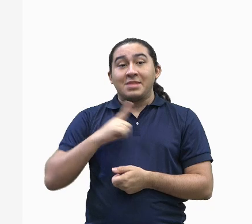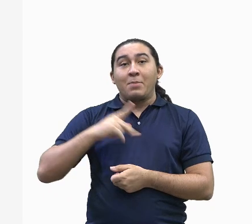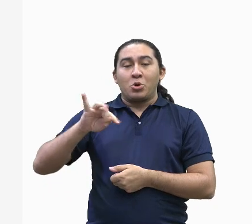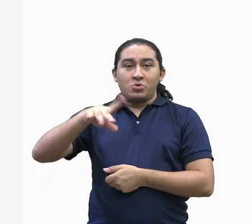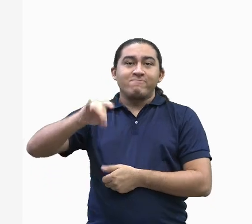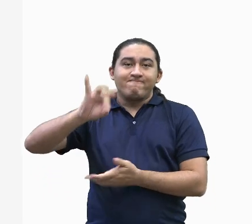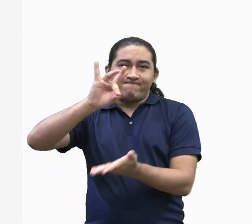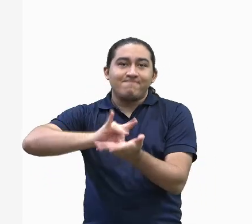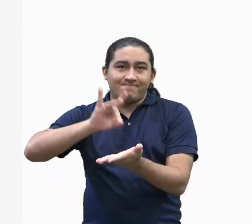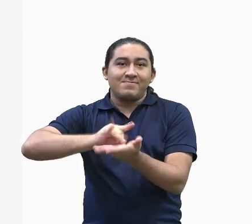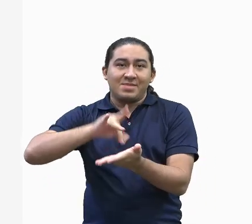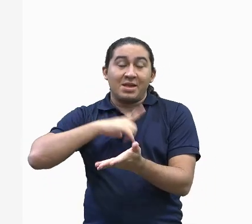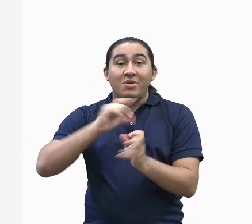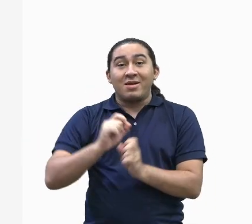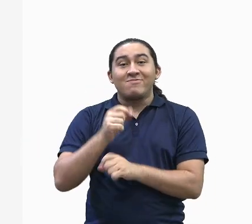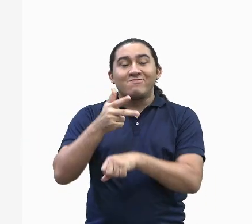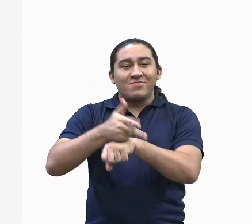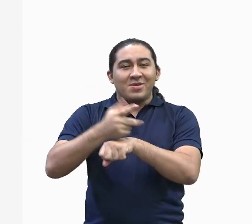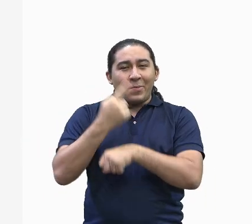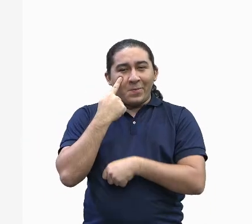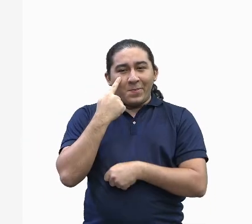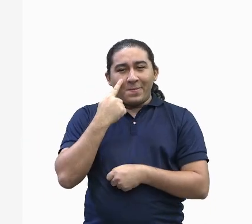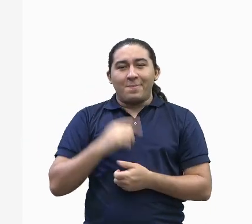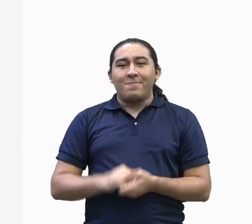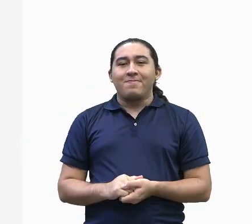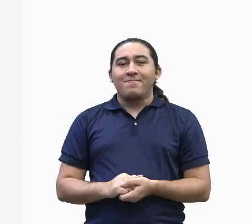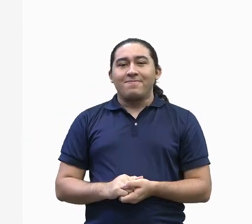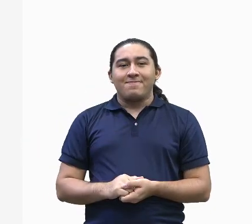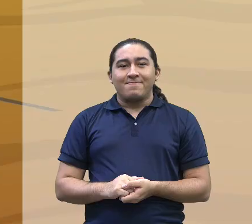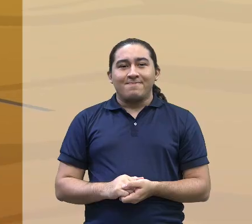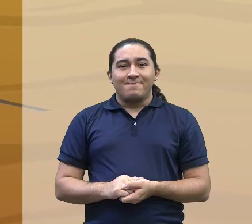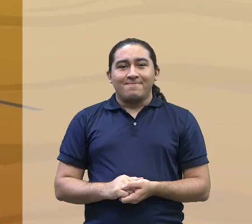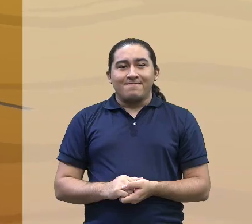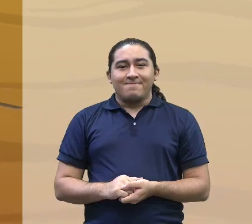mesmo em forma de animação.